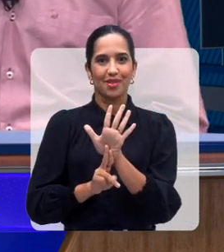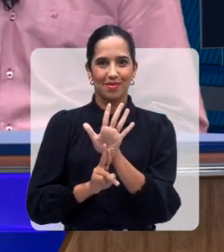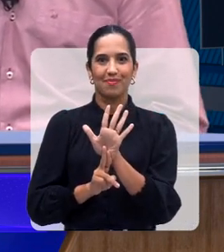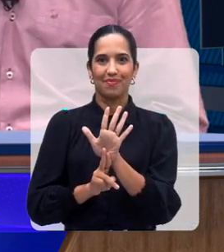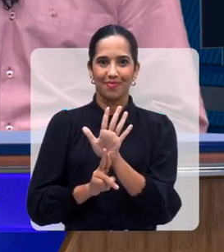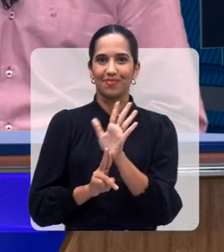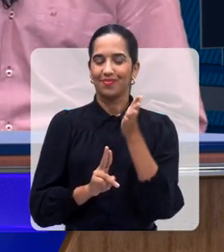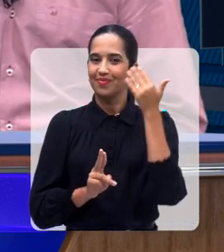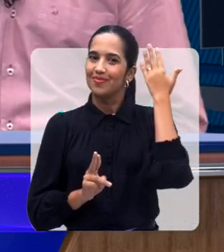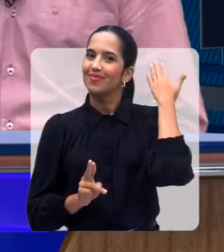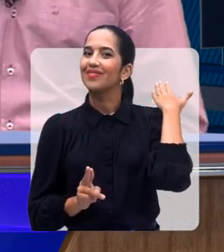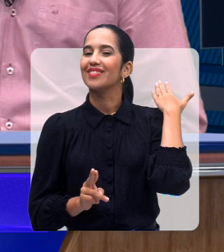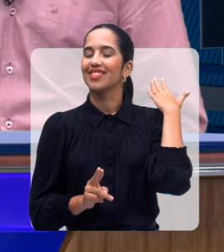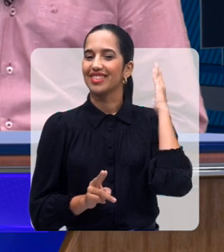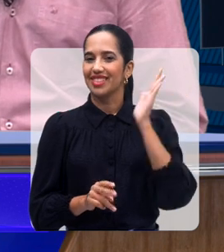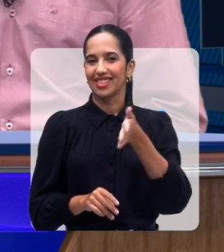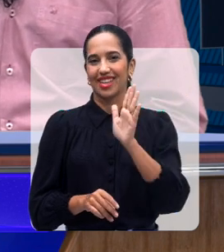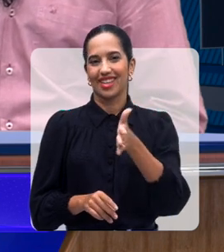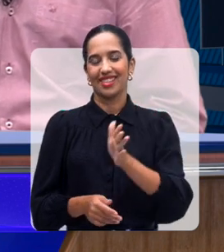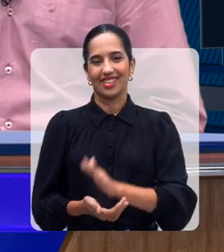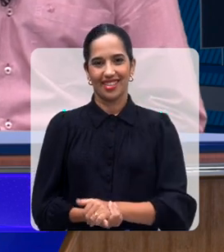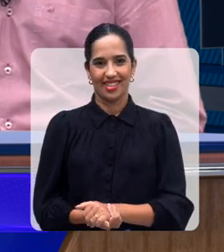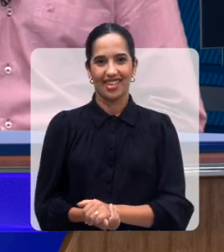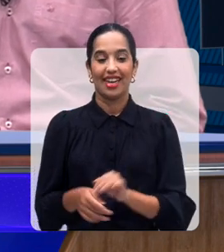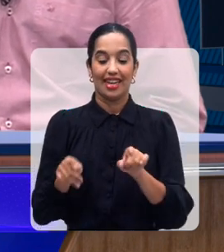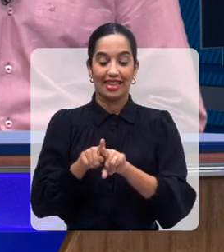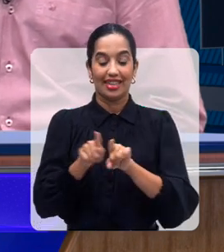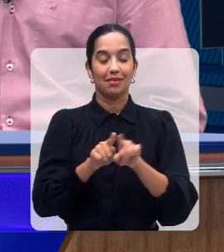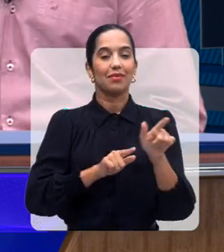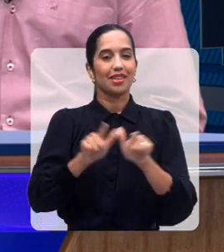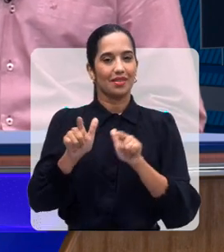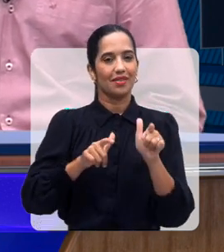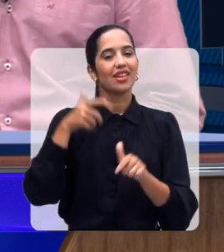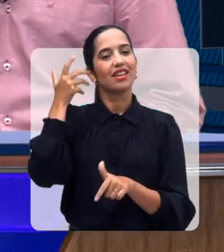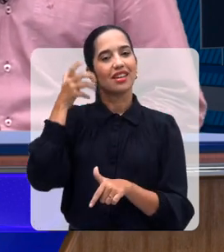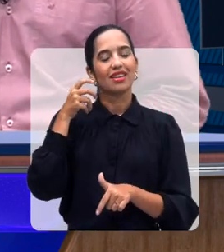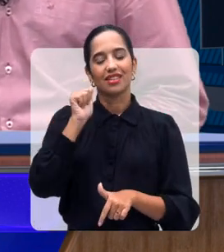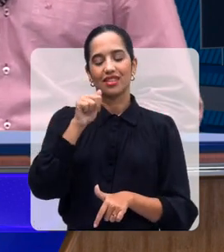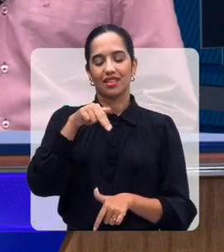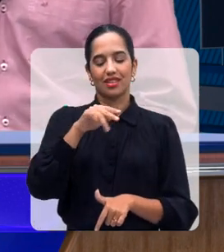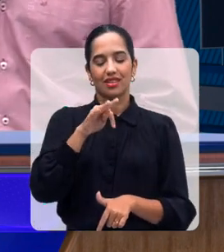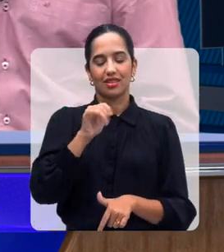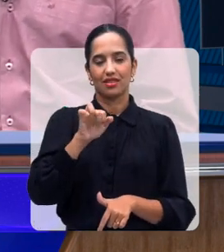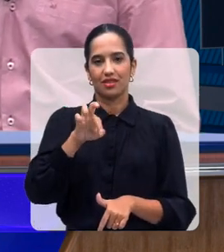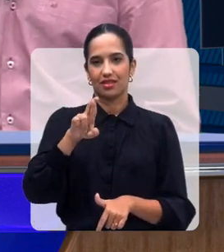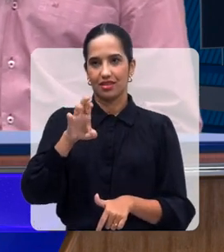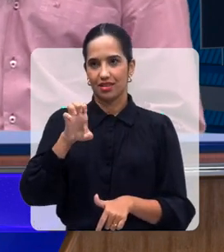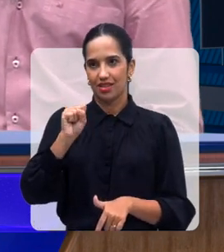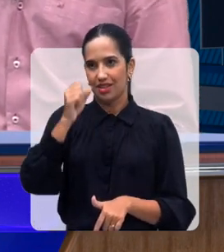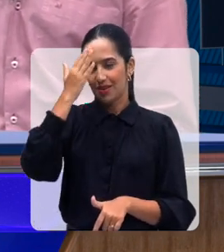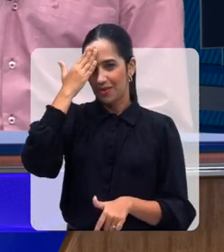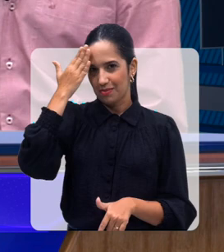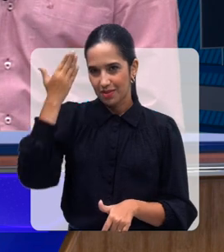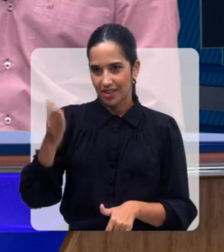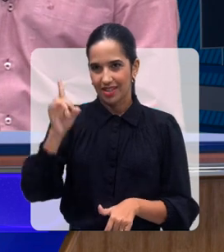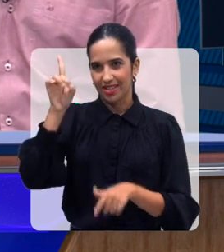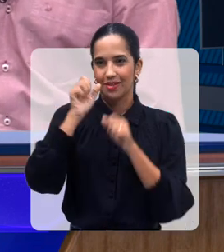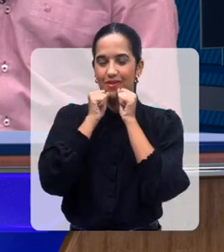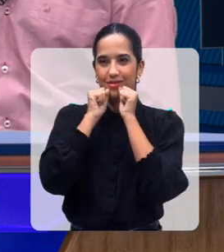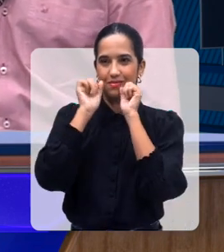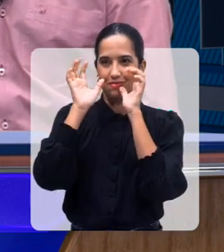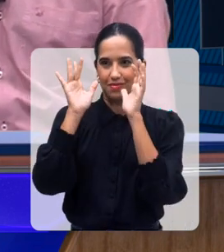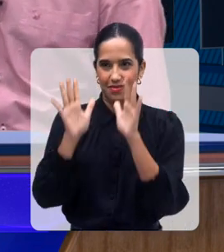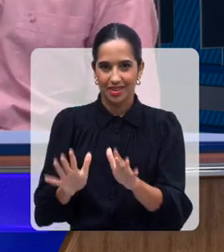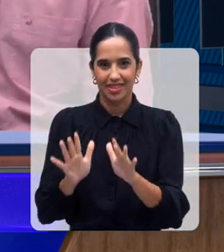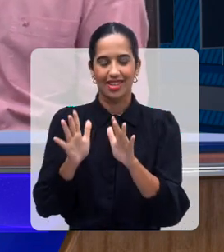Para você ter uma ideia, a nossa convivência vem de longe. Vem de longe. E trabalhamos também na Rádio Antares juntos. Pois Vilma, é. Muito obrigado. Deus te